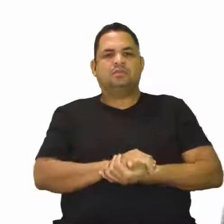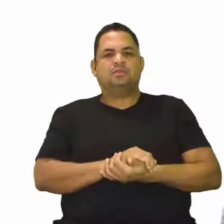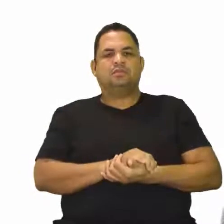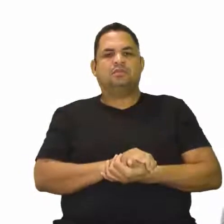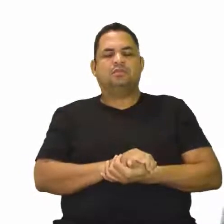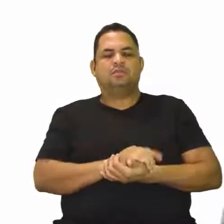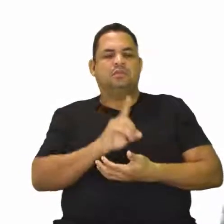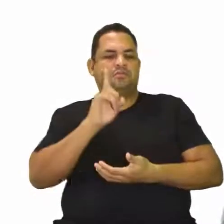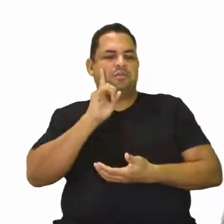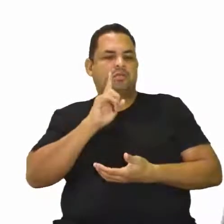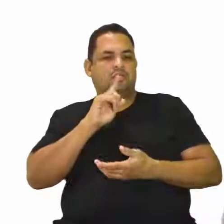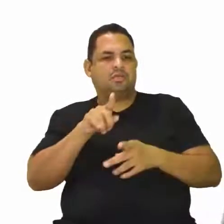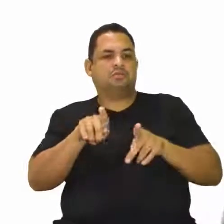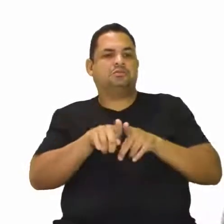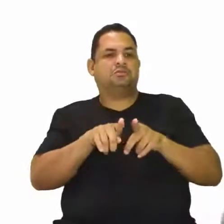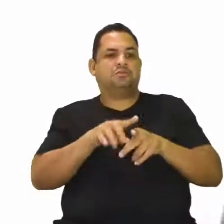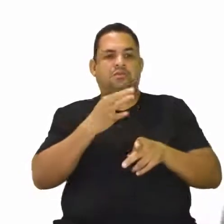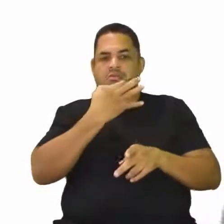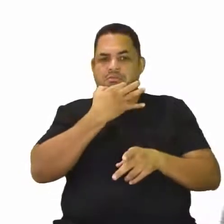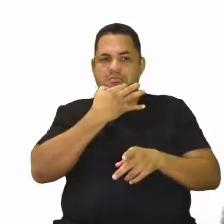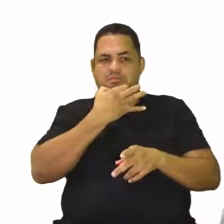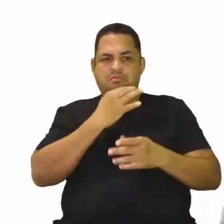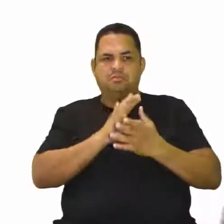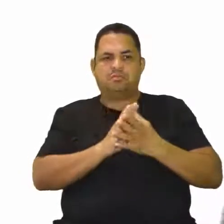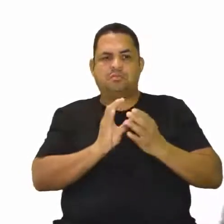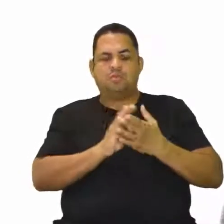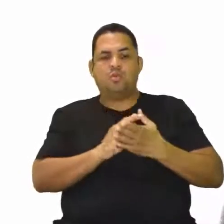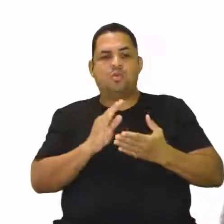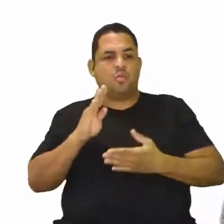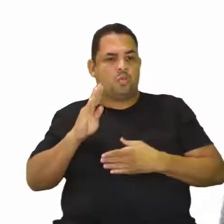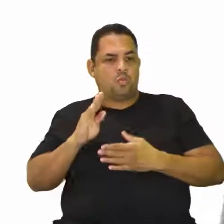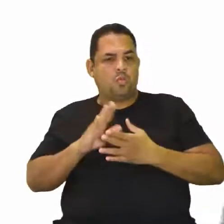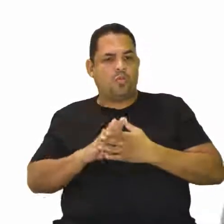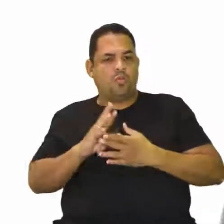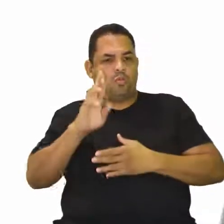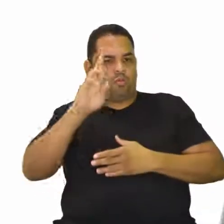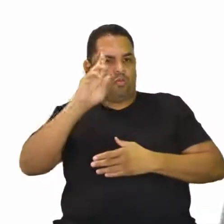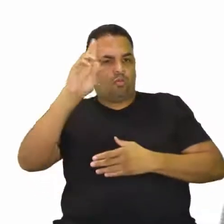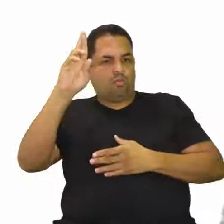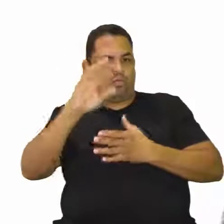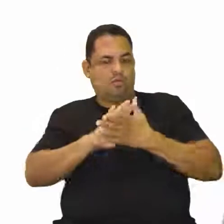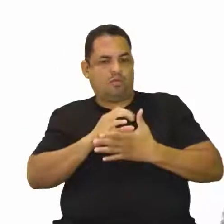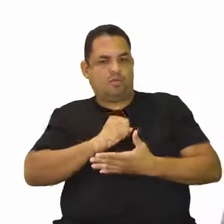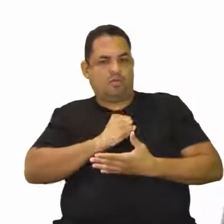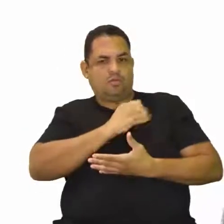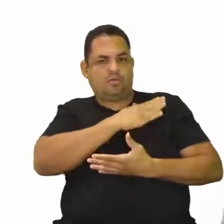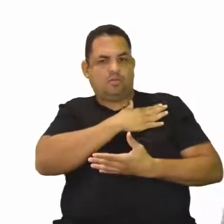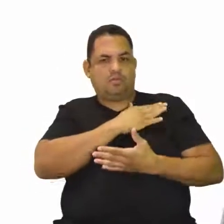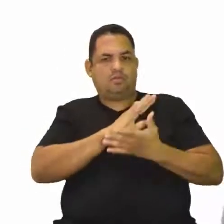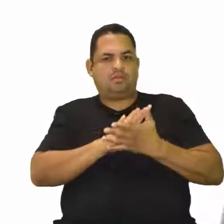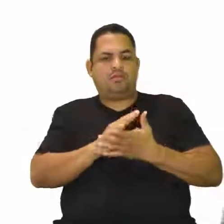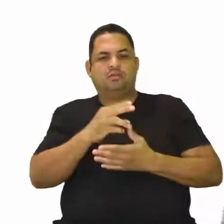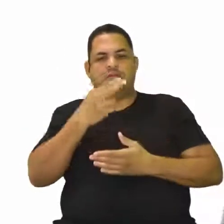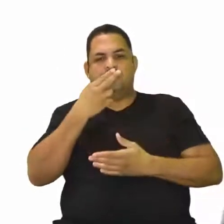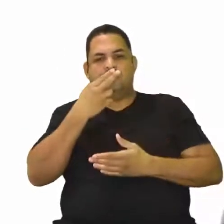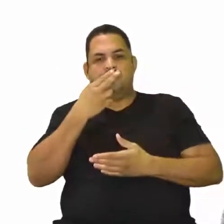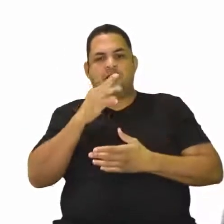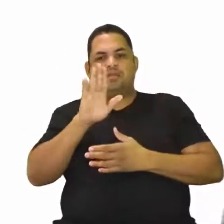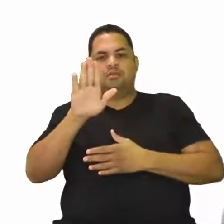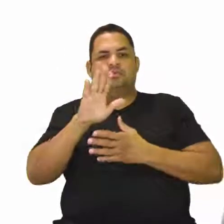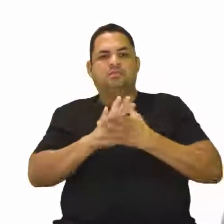Americanas inglesas o Uber bom do militar nazista libertou Mussolini